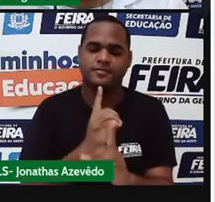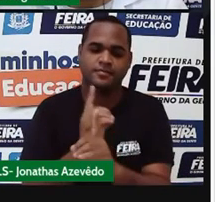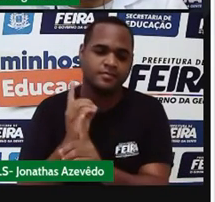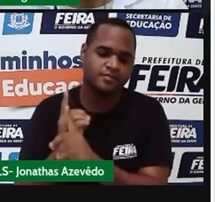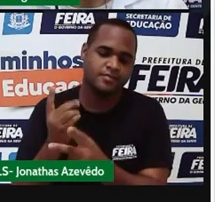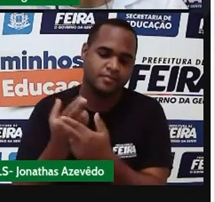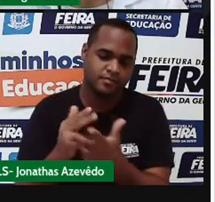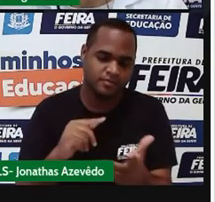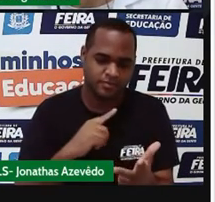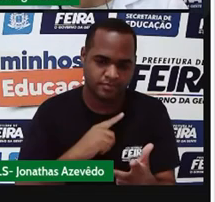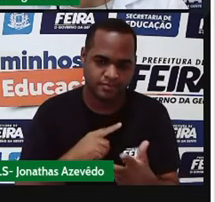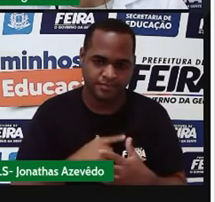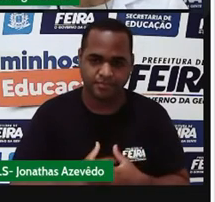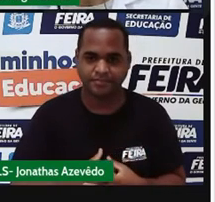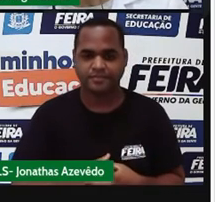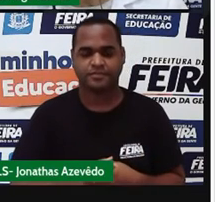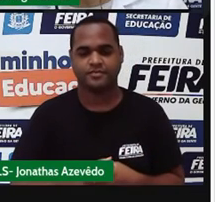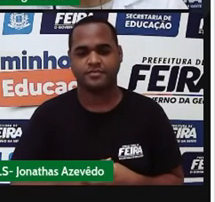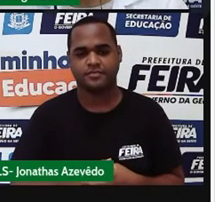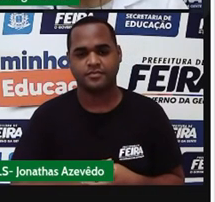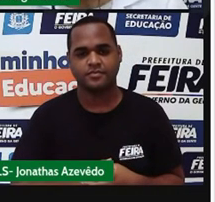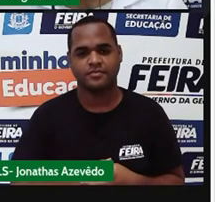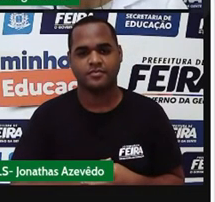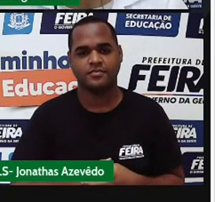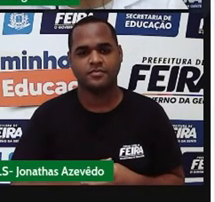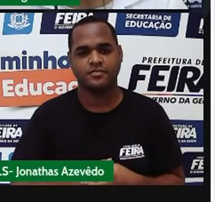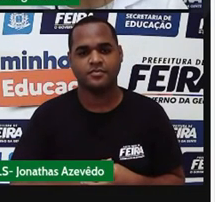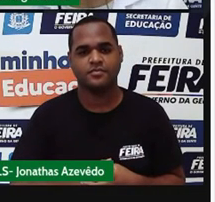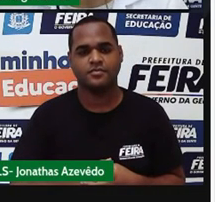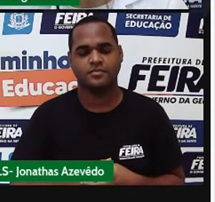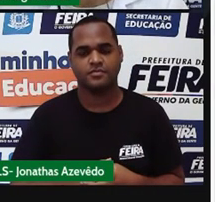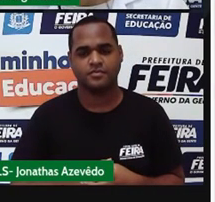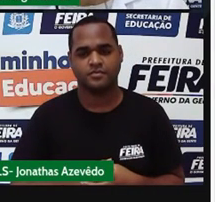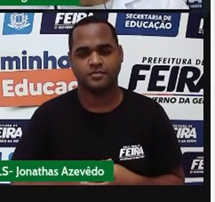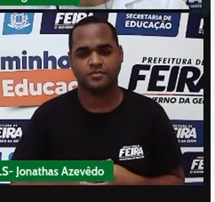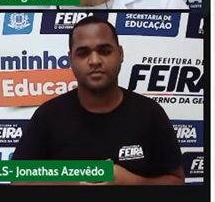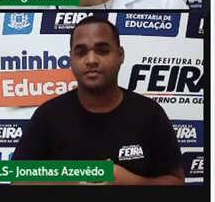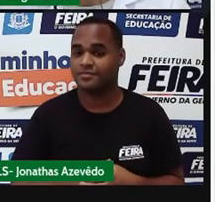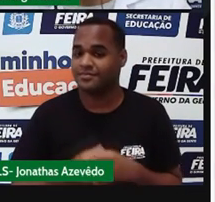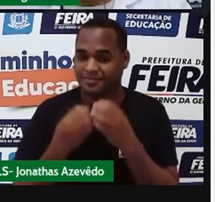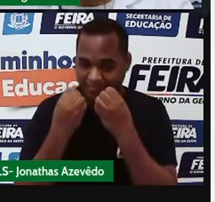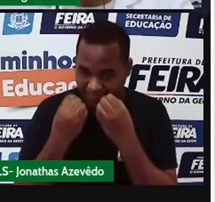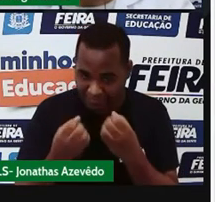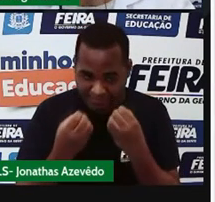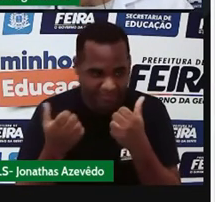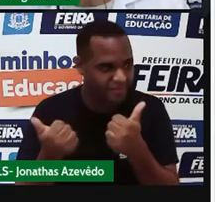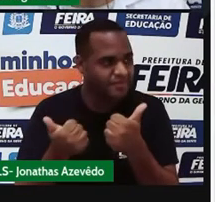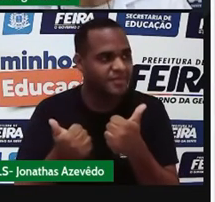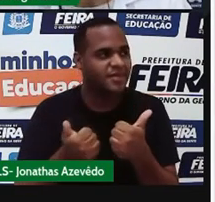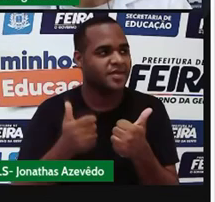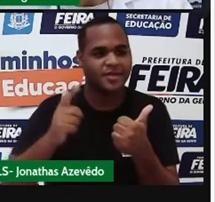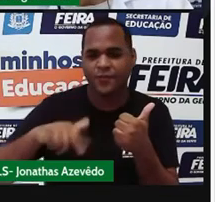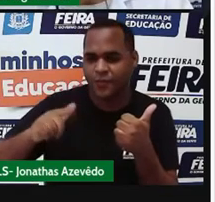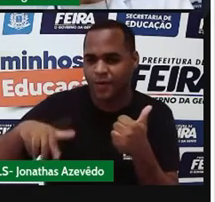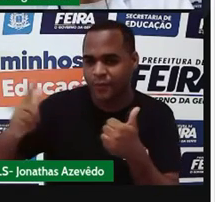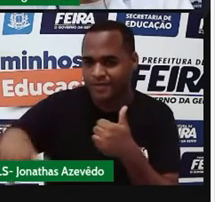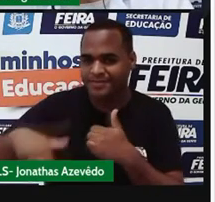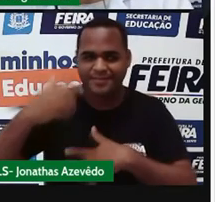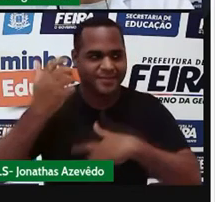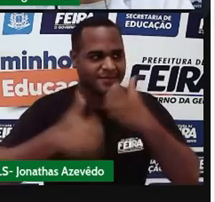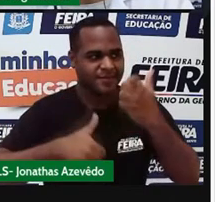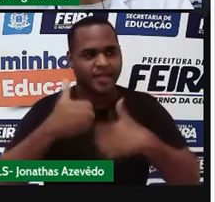fica em cima certo Ah entendeu Essa bacana bom vamos para mais uma né